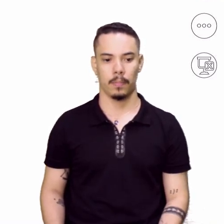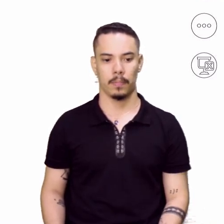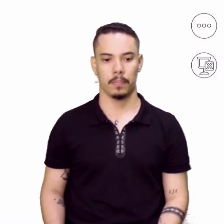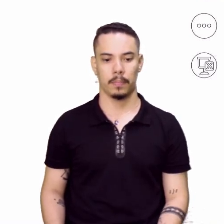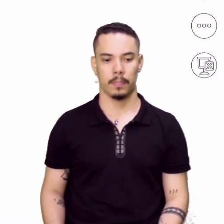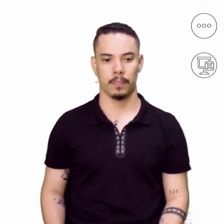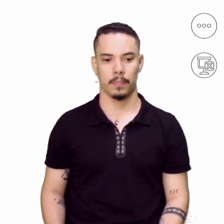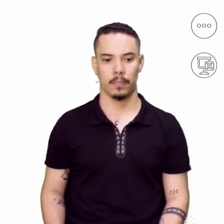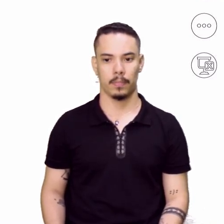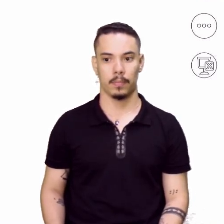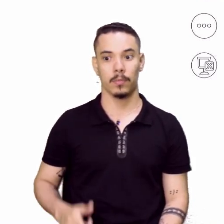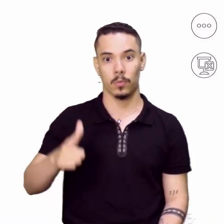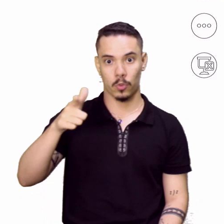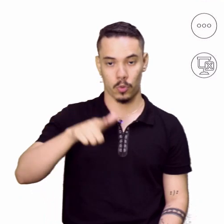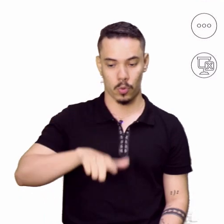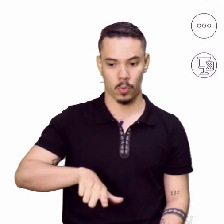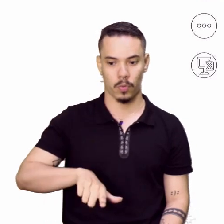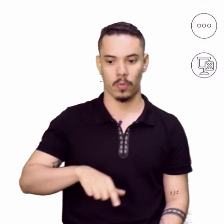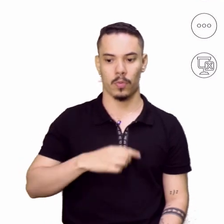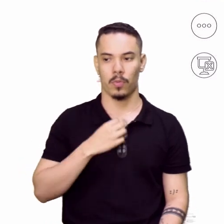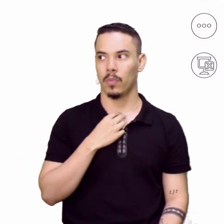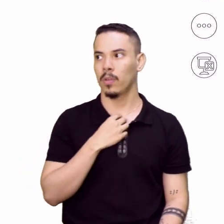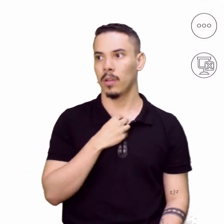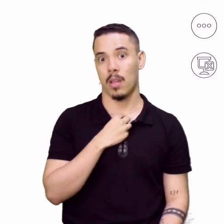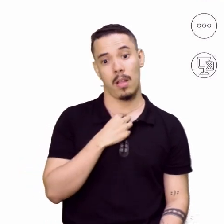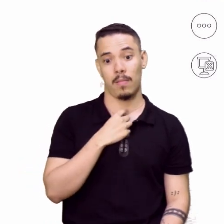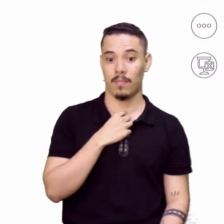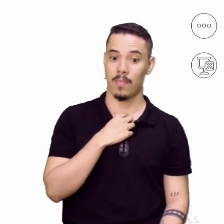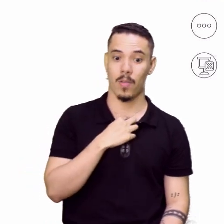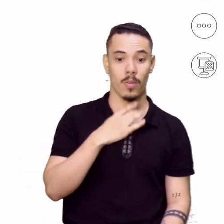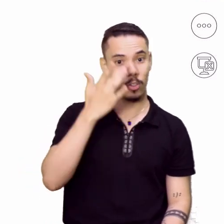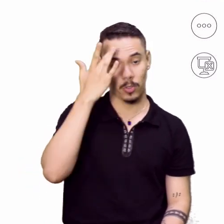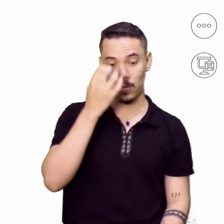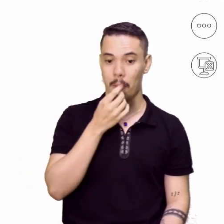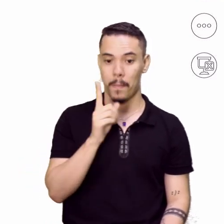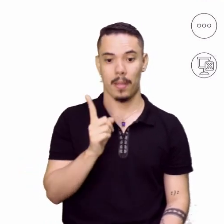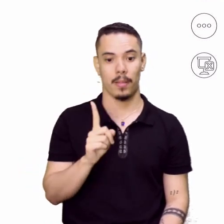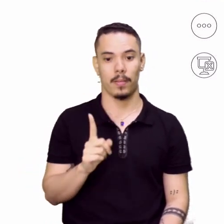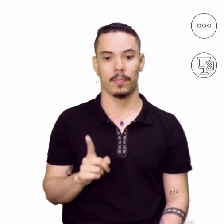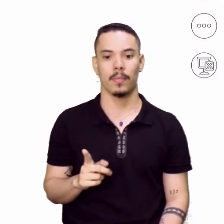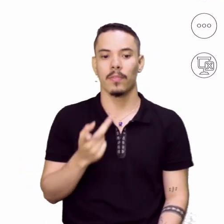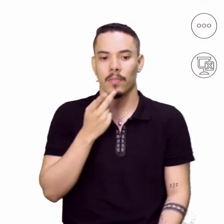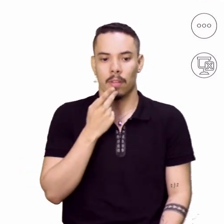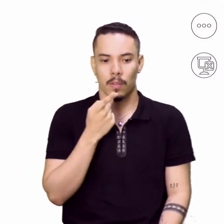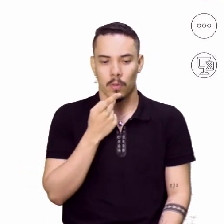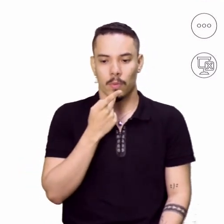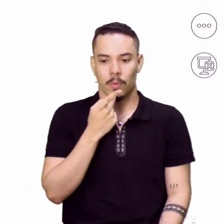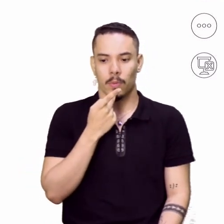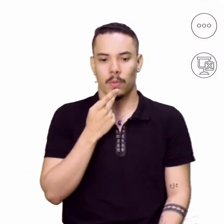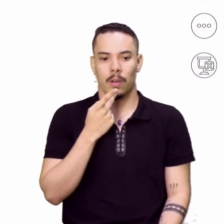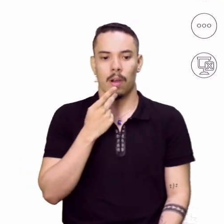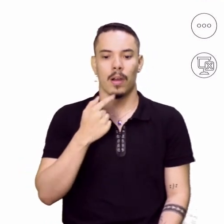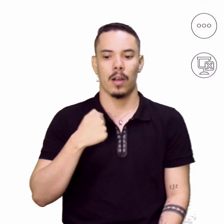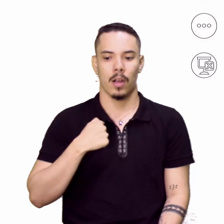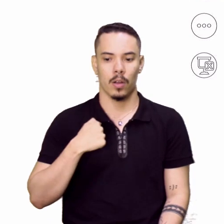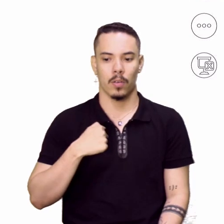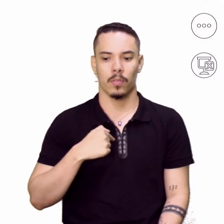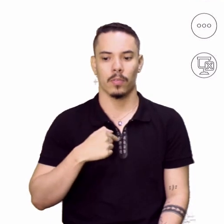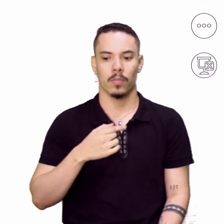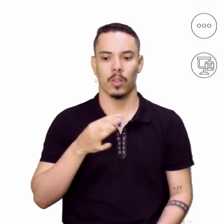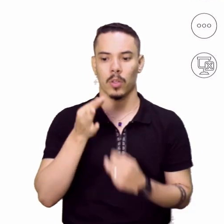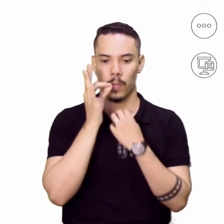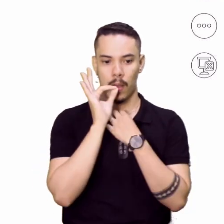bad mais uma vez eu acho que o pir não tá muito bem ele fala eu tomarei meu café da